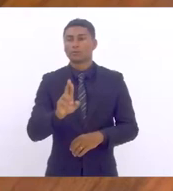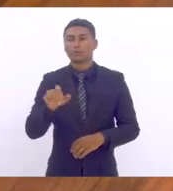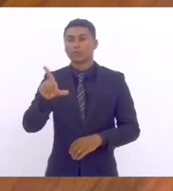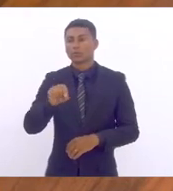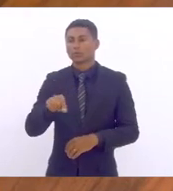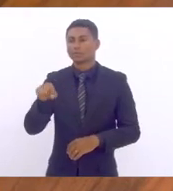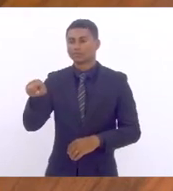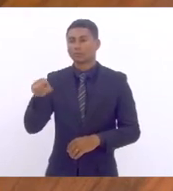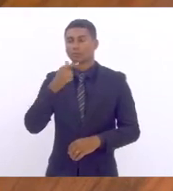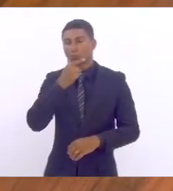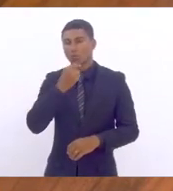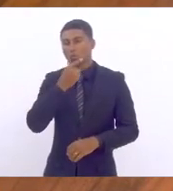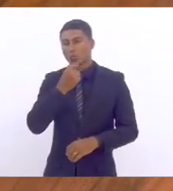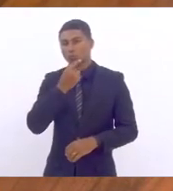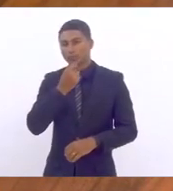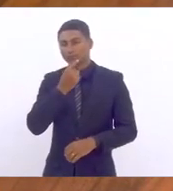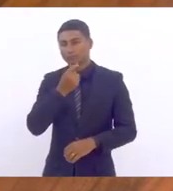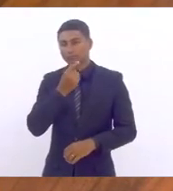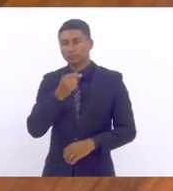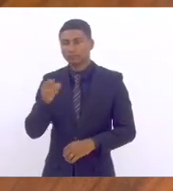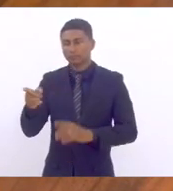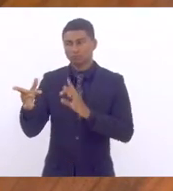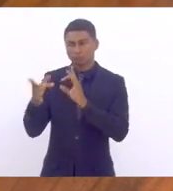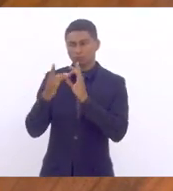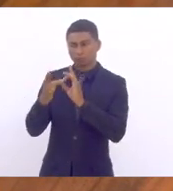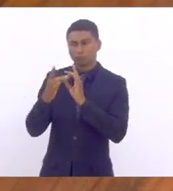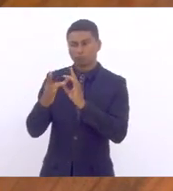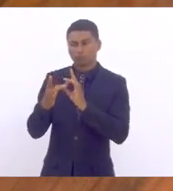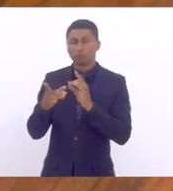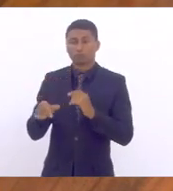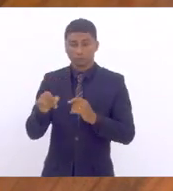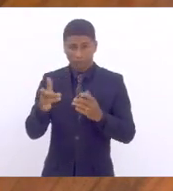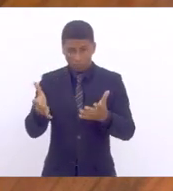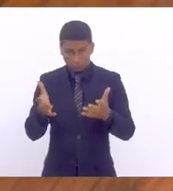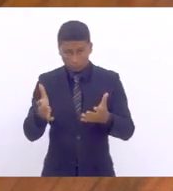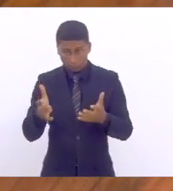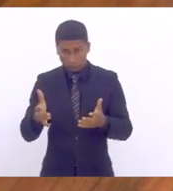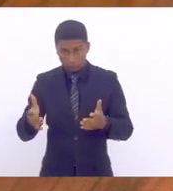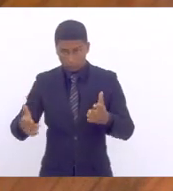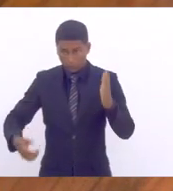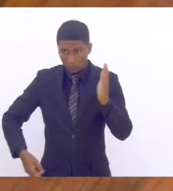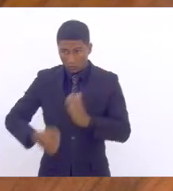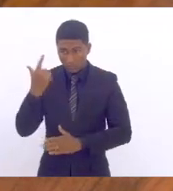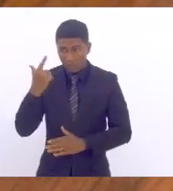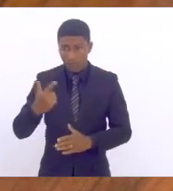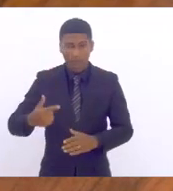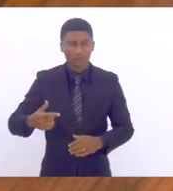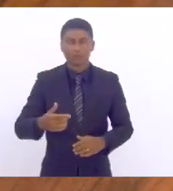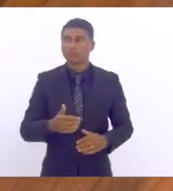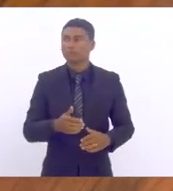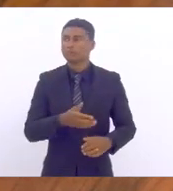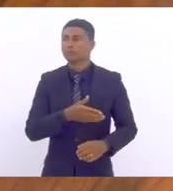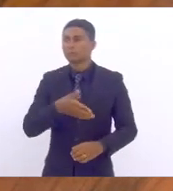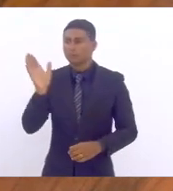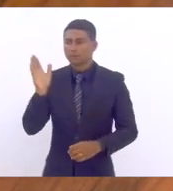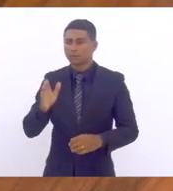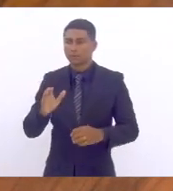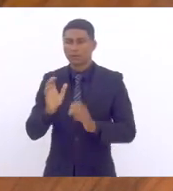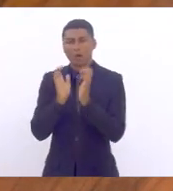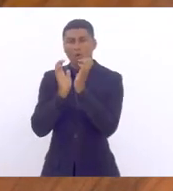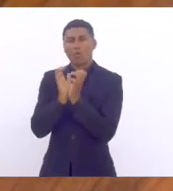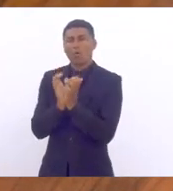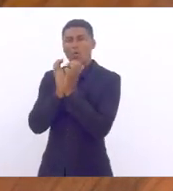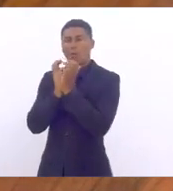laranja seu. Ou seja, quem quer que quisesse comprar um pacote para ir à Copa do Mundo era obrigado